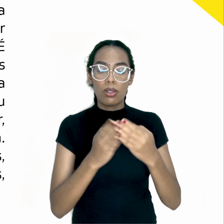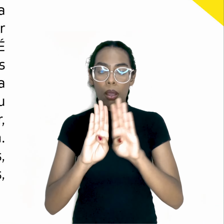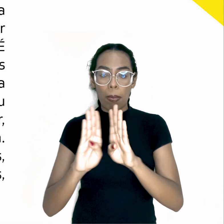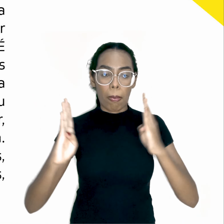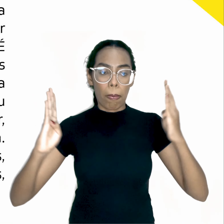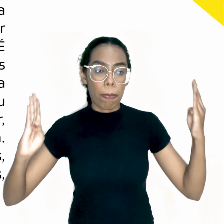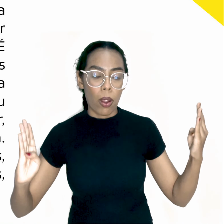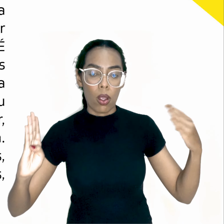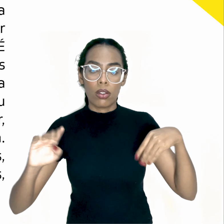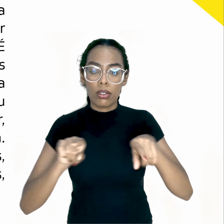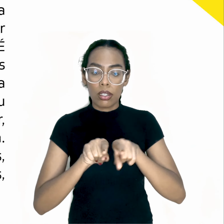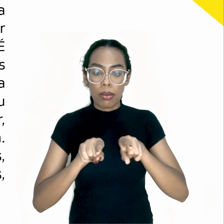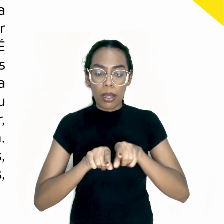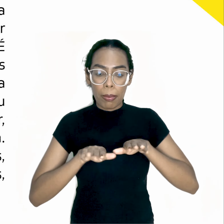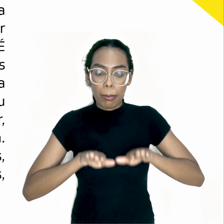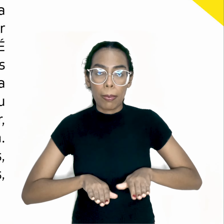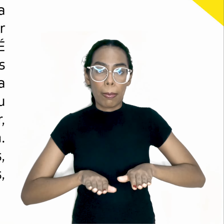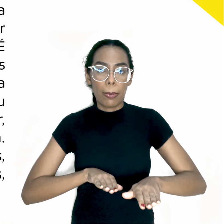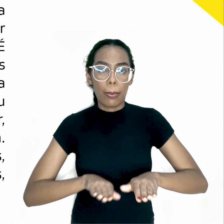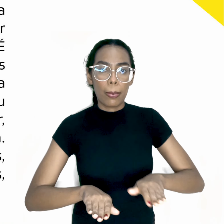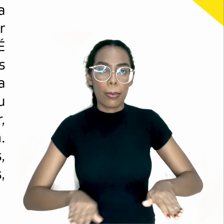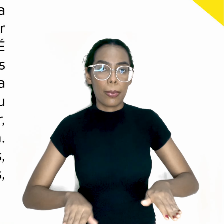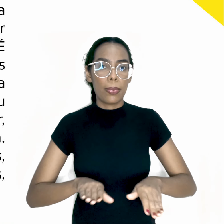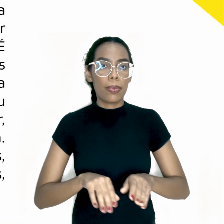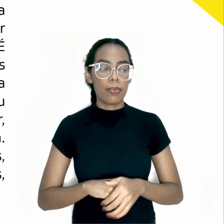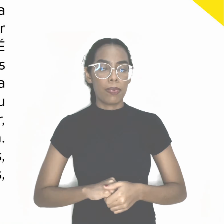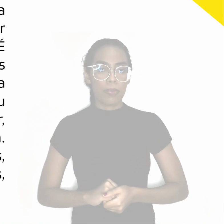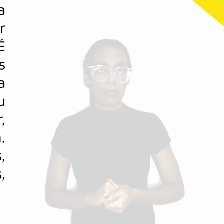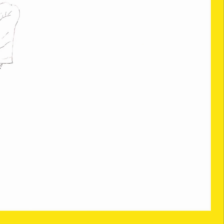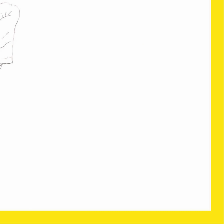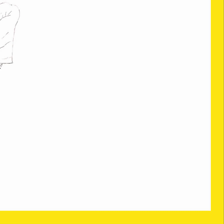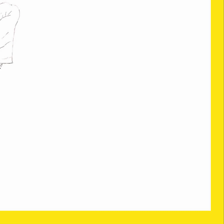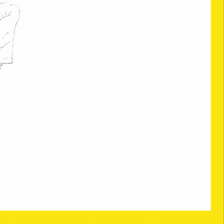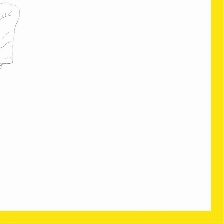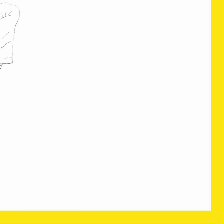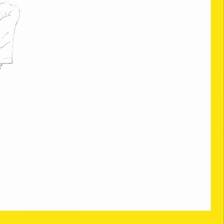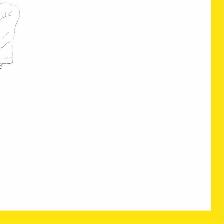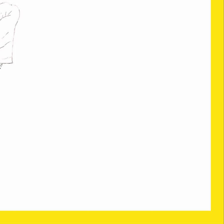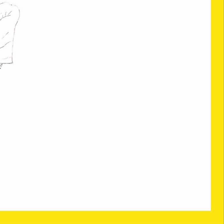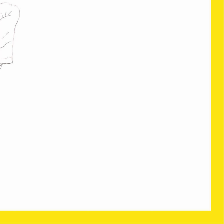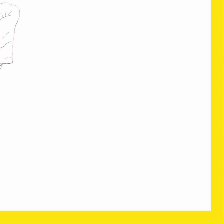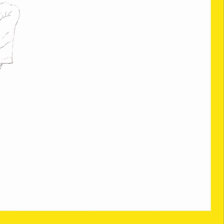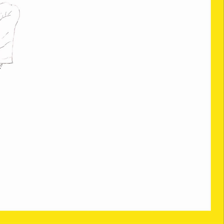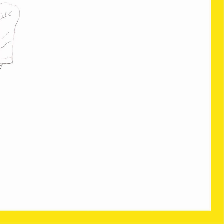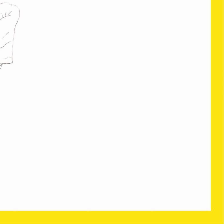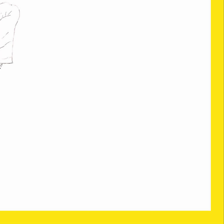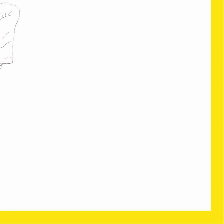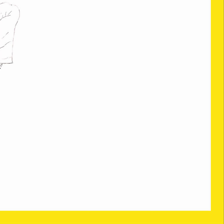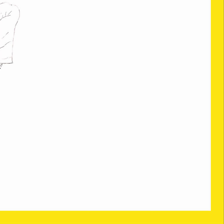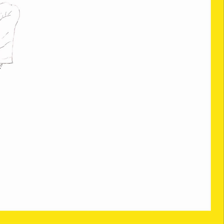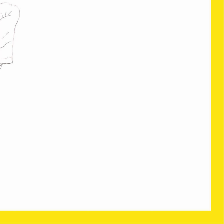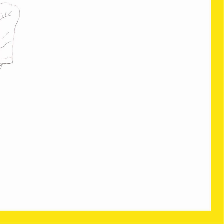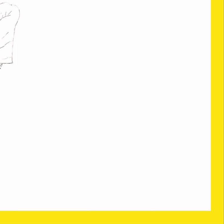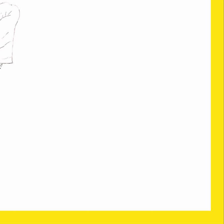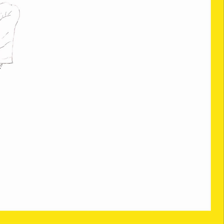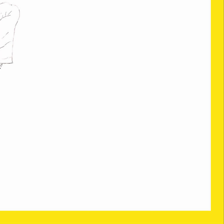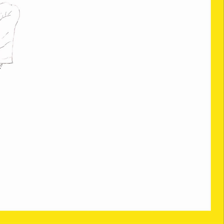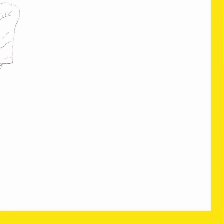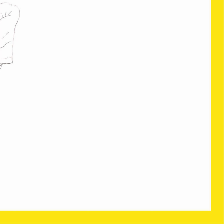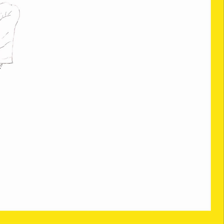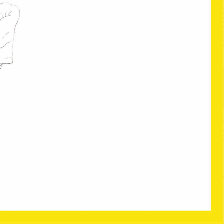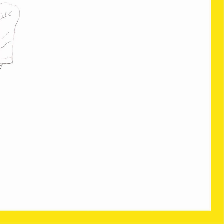portas largas, barras, pisos táteis, entre outros Página 11 Ilustração